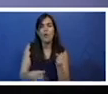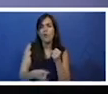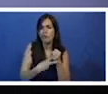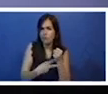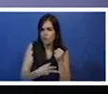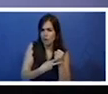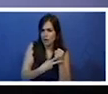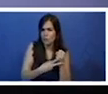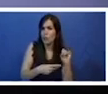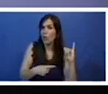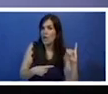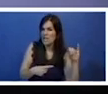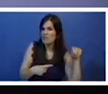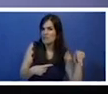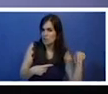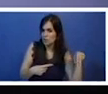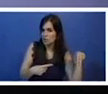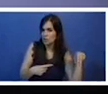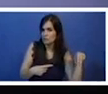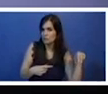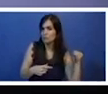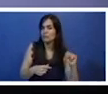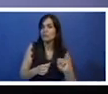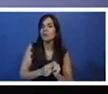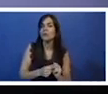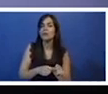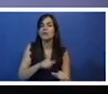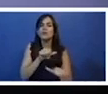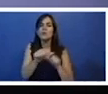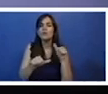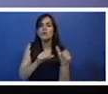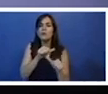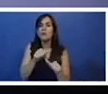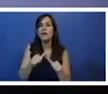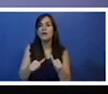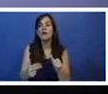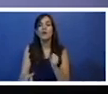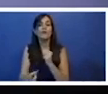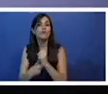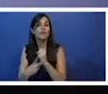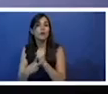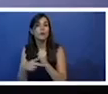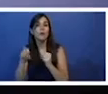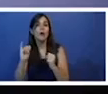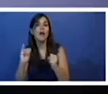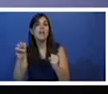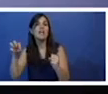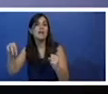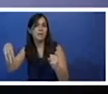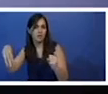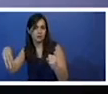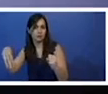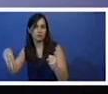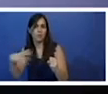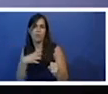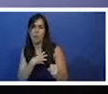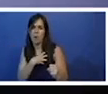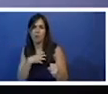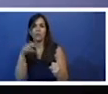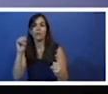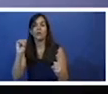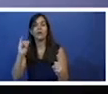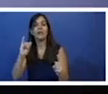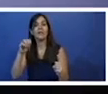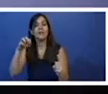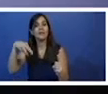no infinitivo, a forma como eu encontro no dicionário, em um verbo no imperativo, no modo imperativo, dando